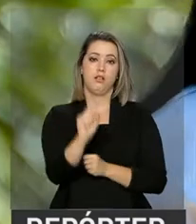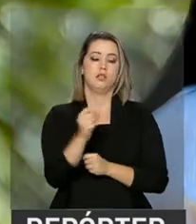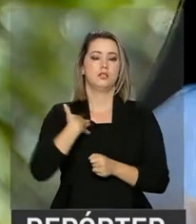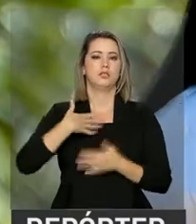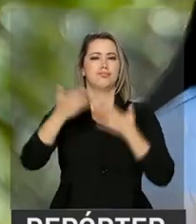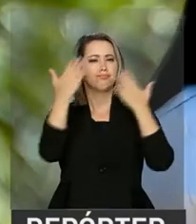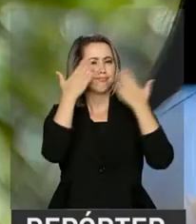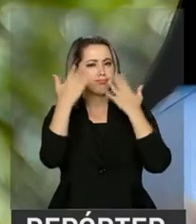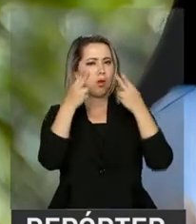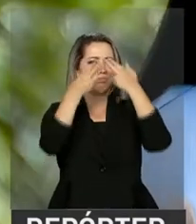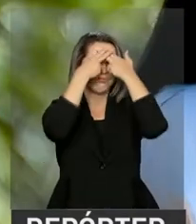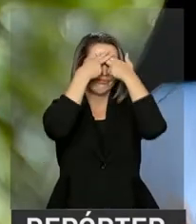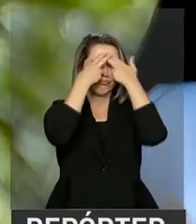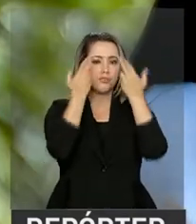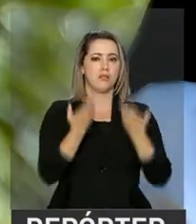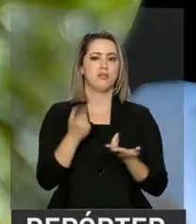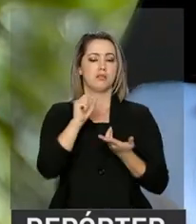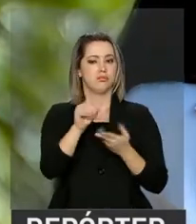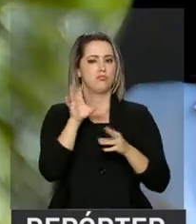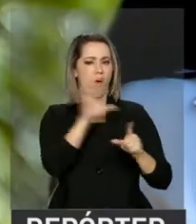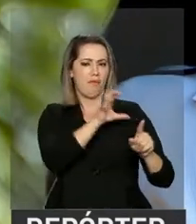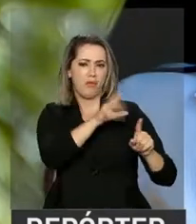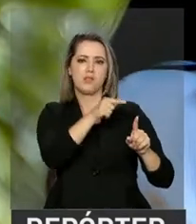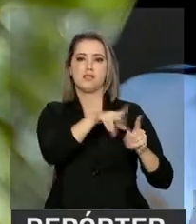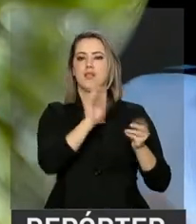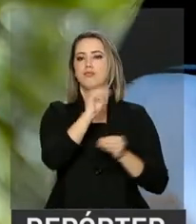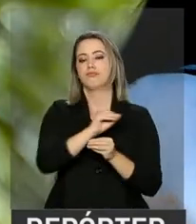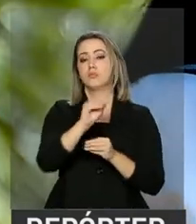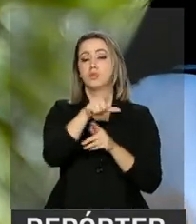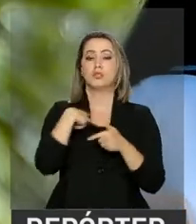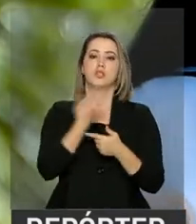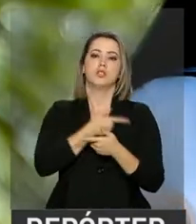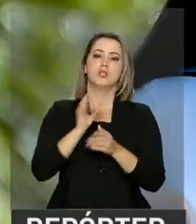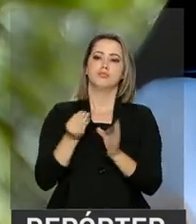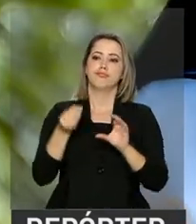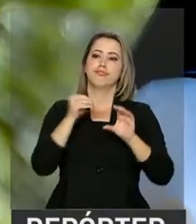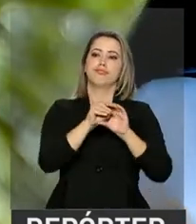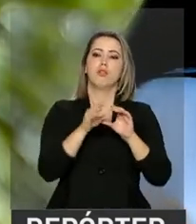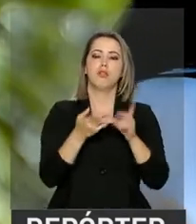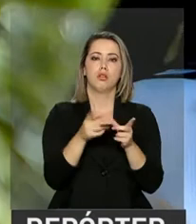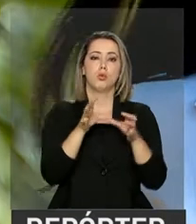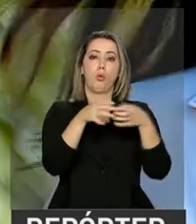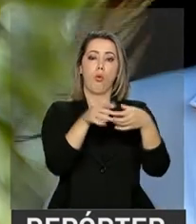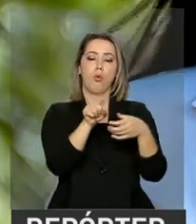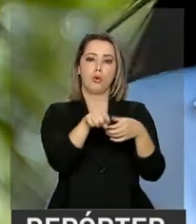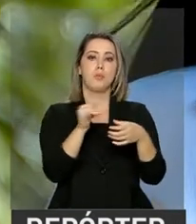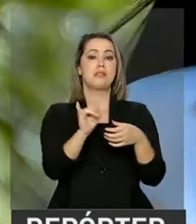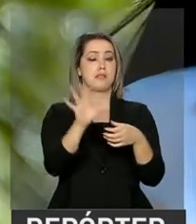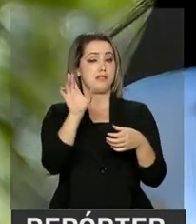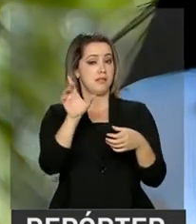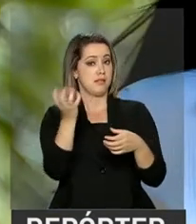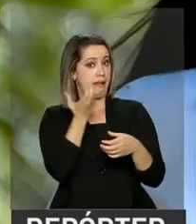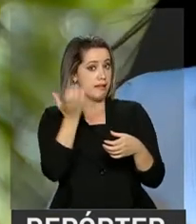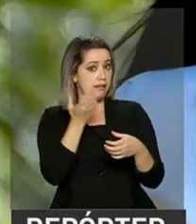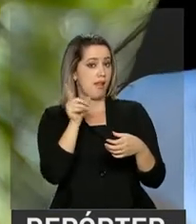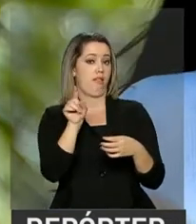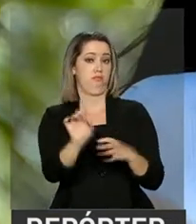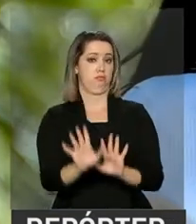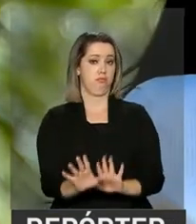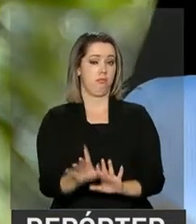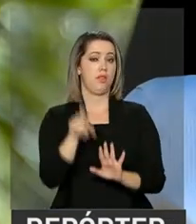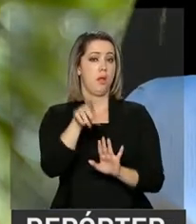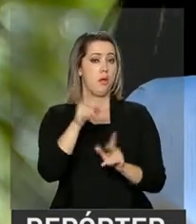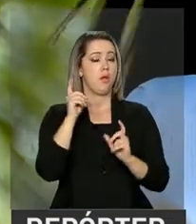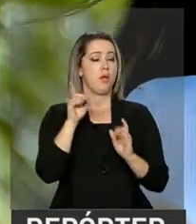que vão interferir no tratamento dele ea gente insere patente no grupo se for da vontade dele então é um